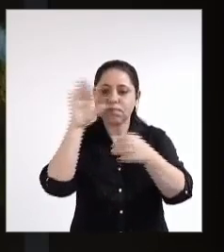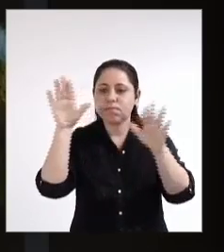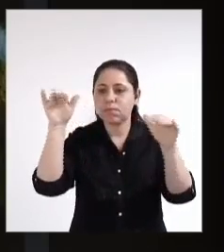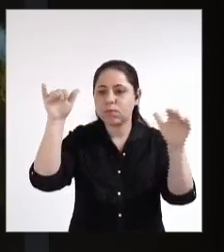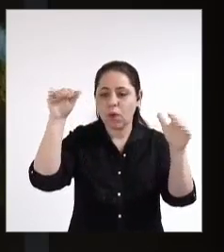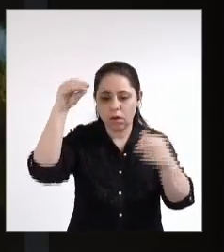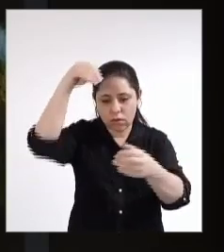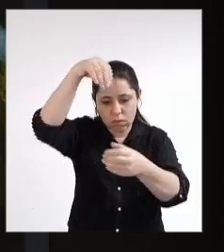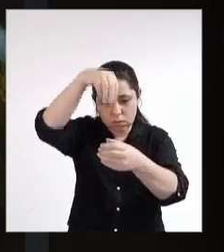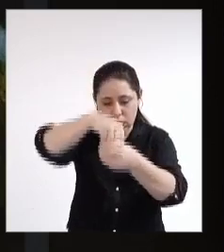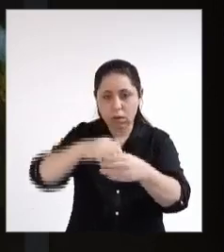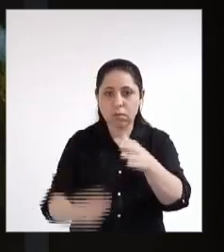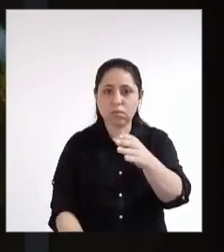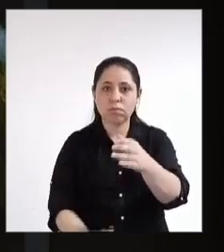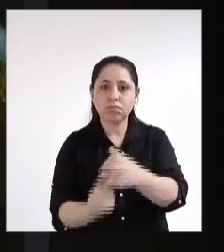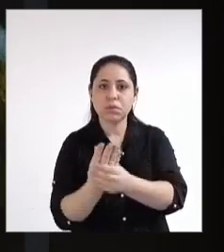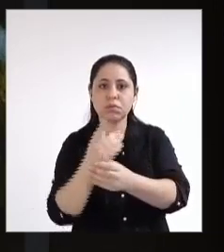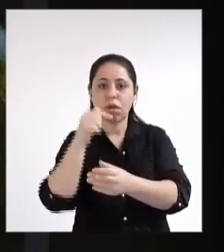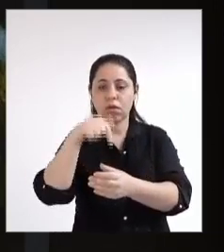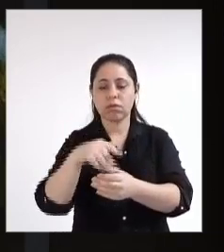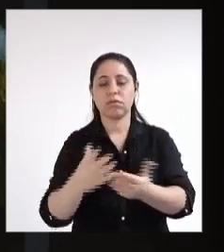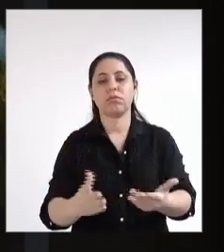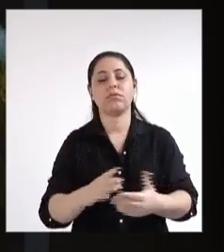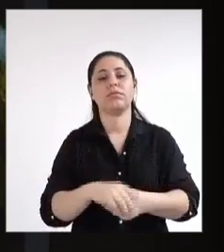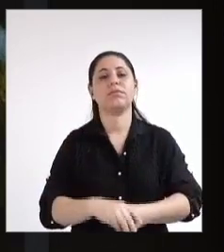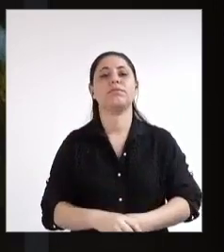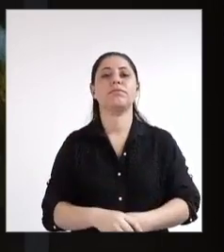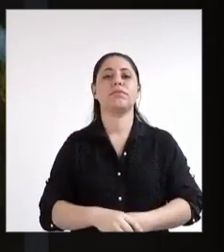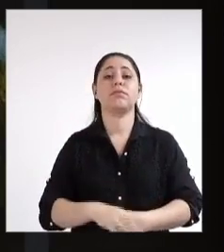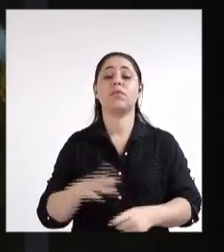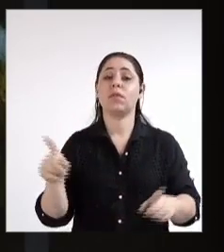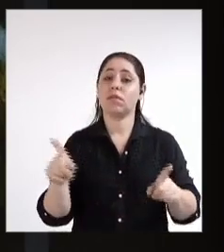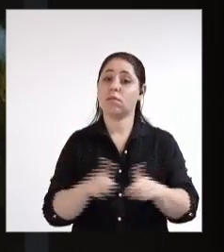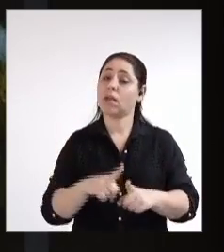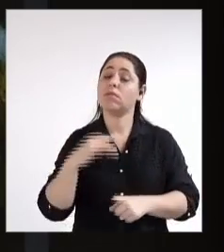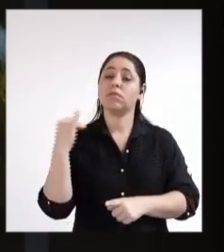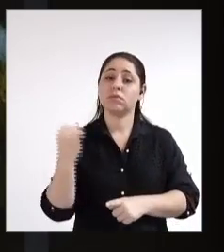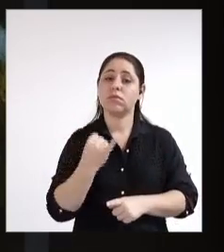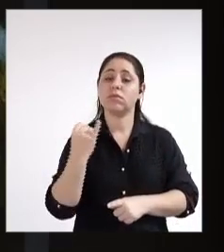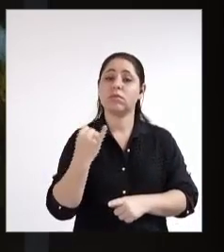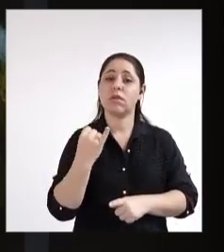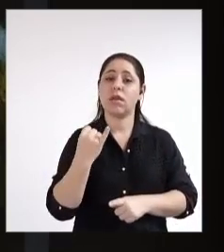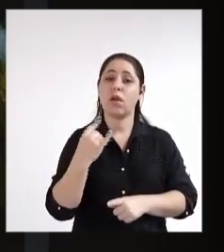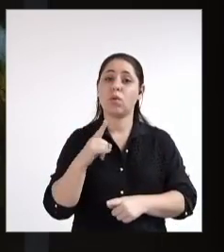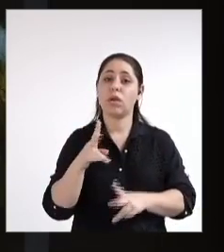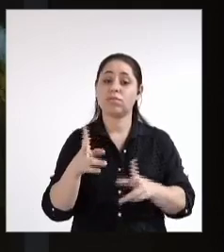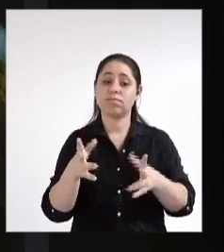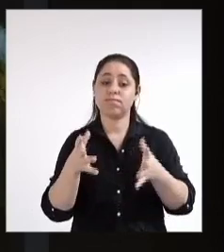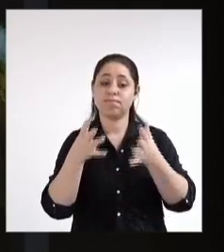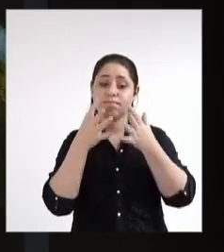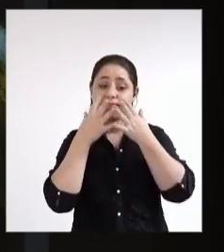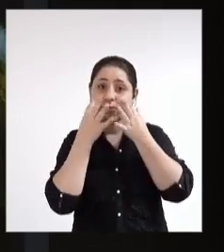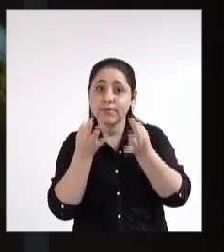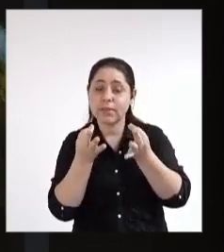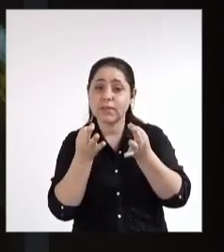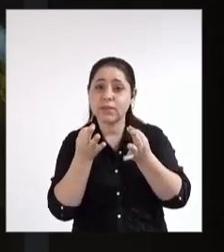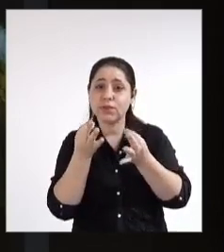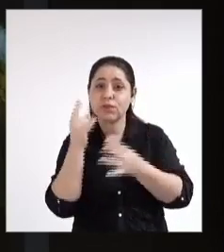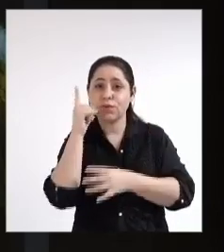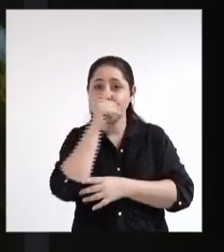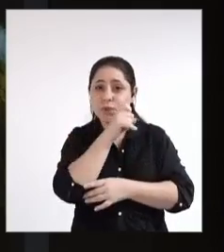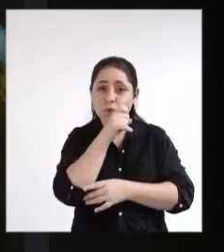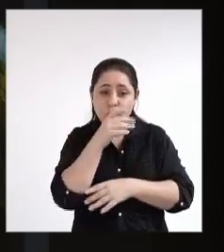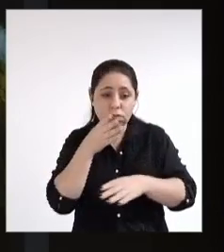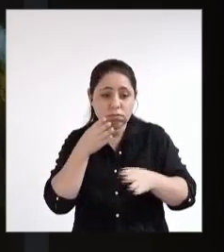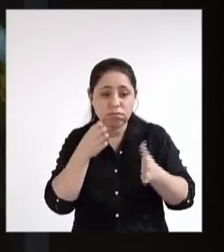ter uma representatividade dela e é bastante interessante apesar de se dizer um desafio muito grande o acesso a essa área